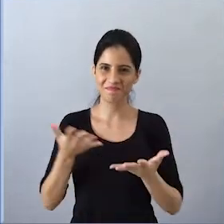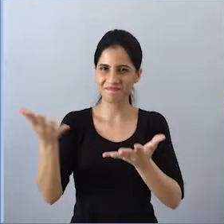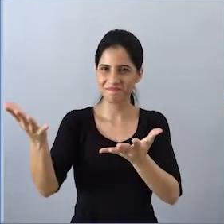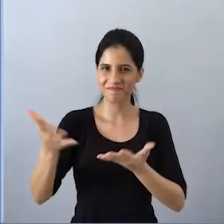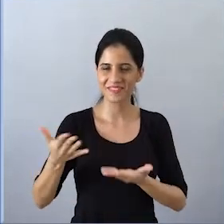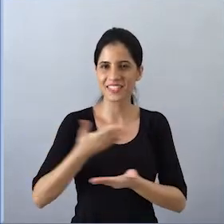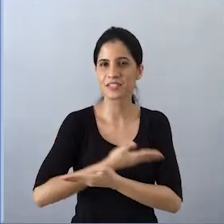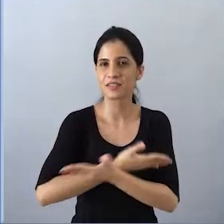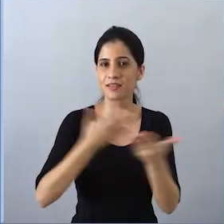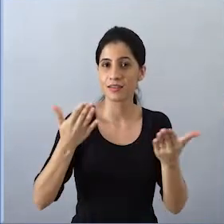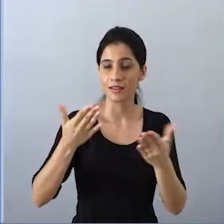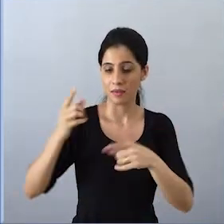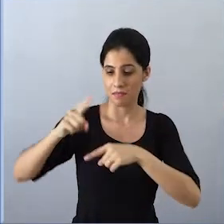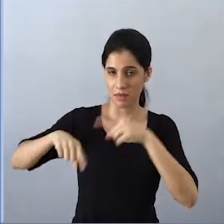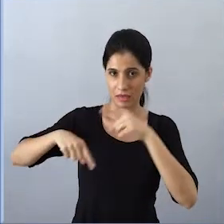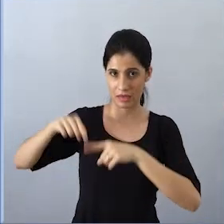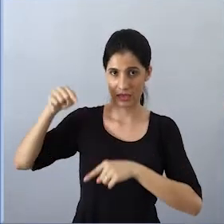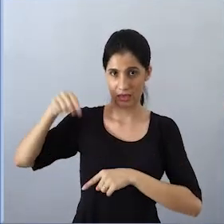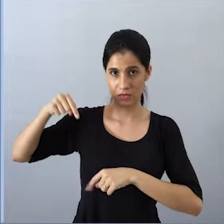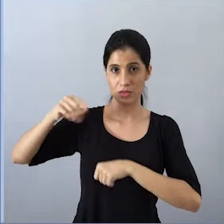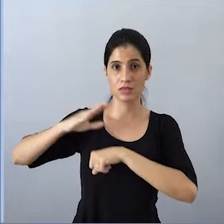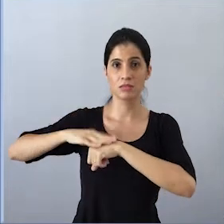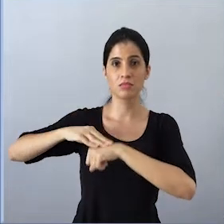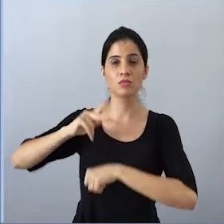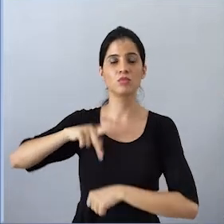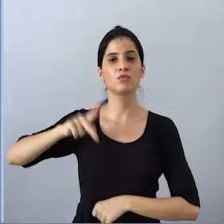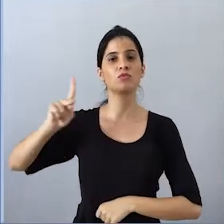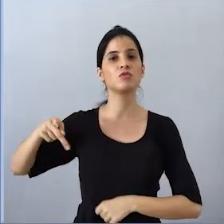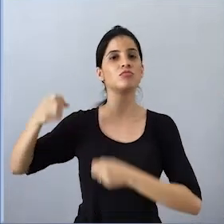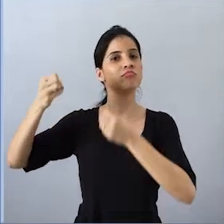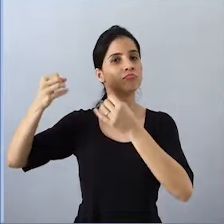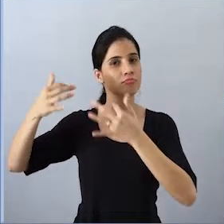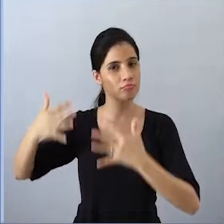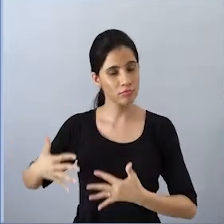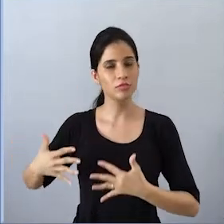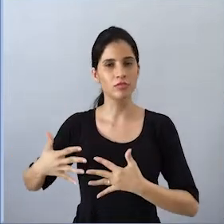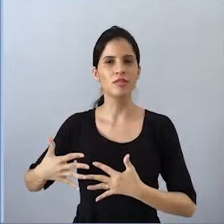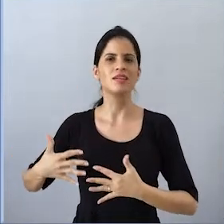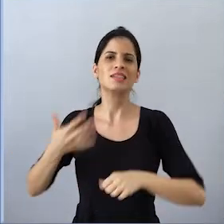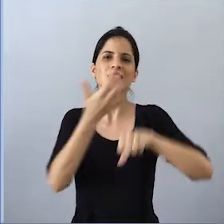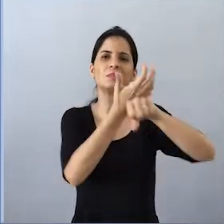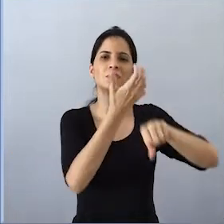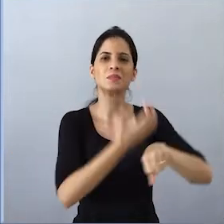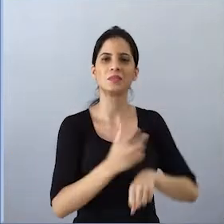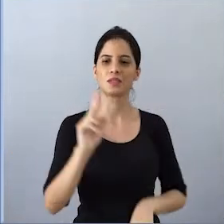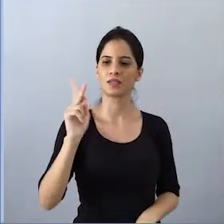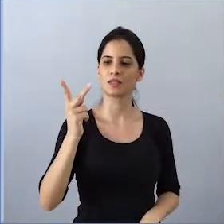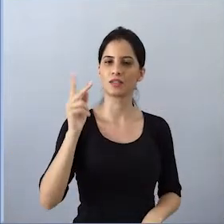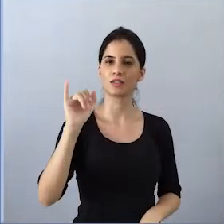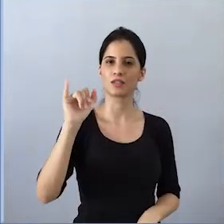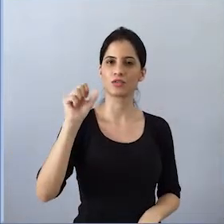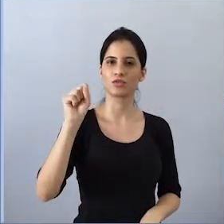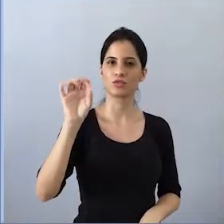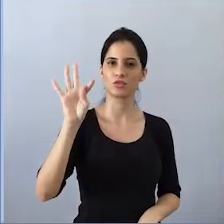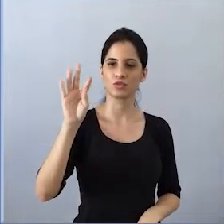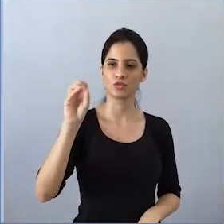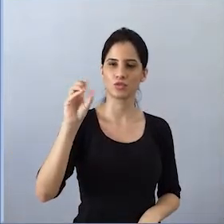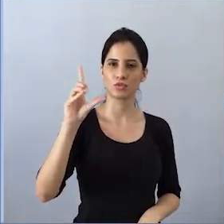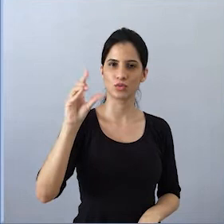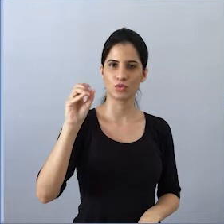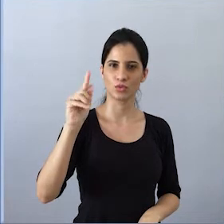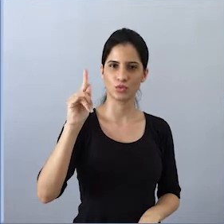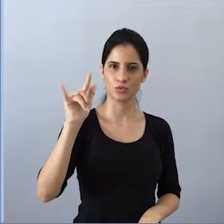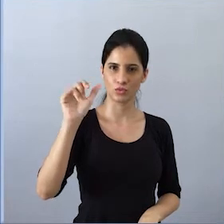Sejam todos bem-vindos. Esta é uma obra produzida pelo docente e integra os planos de ensino das disciplinas ofertadas